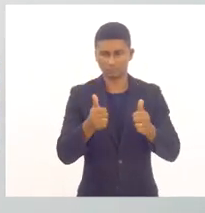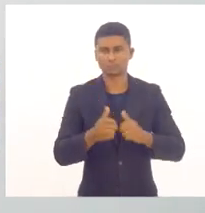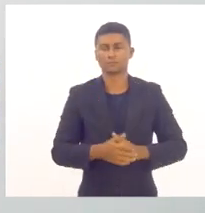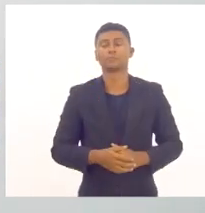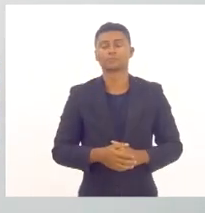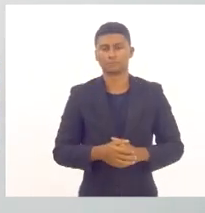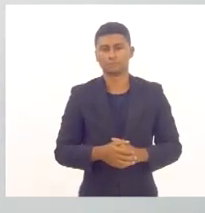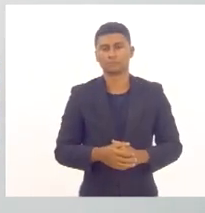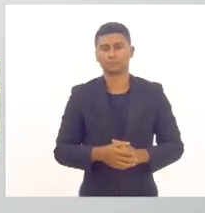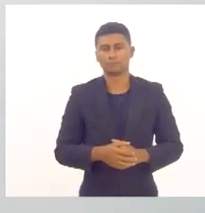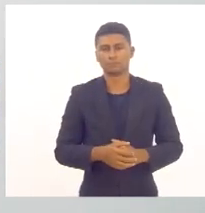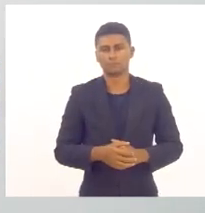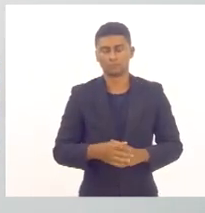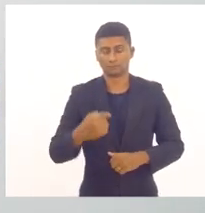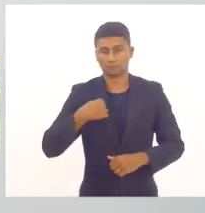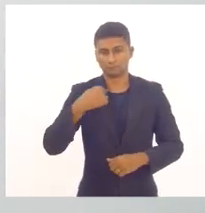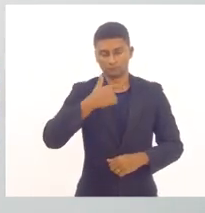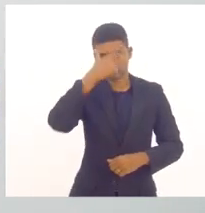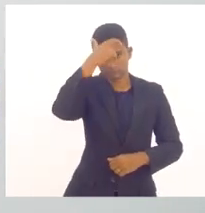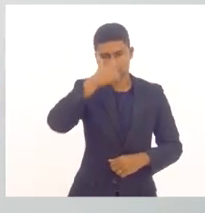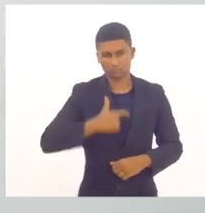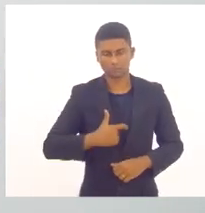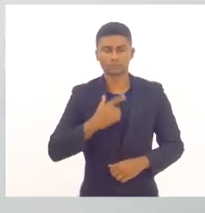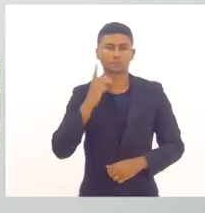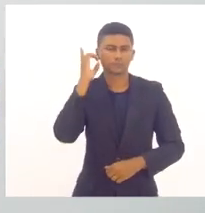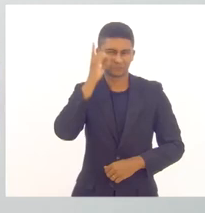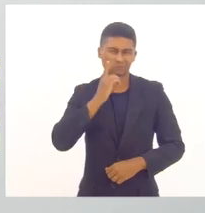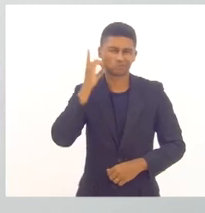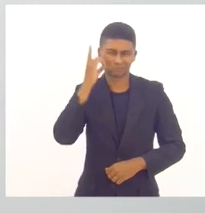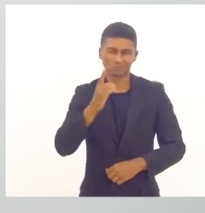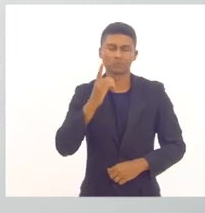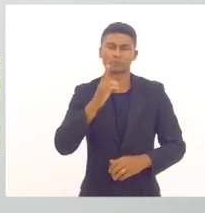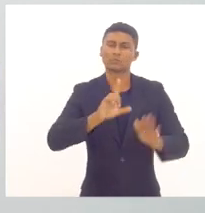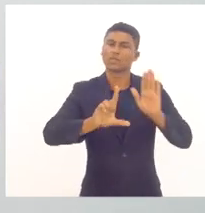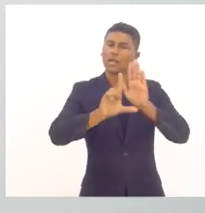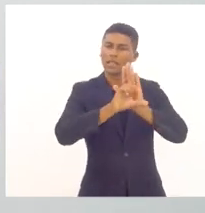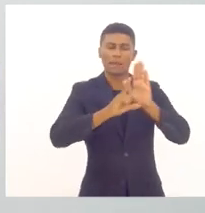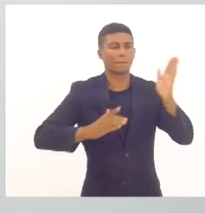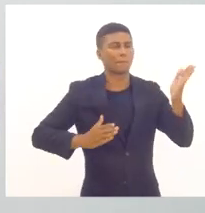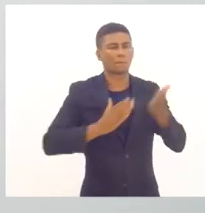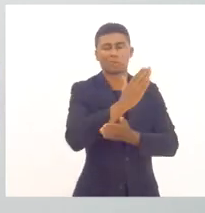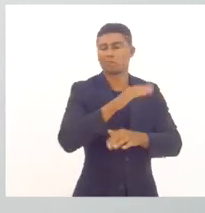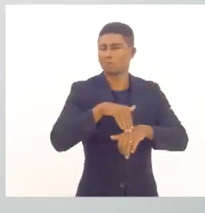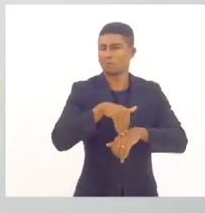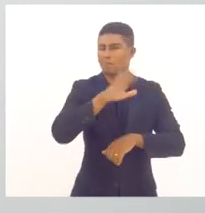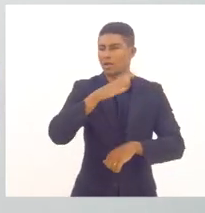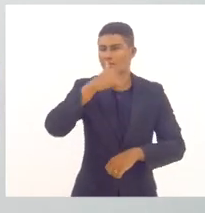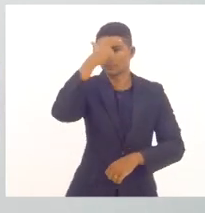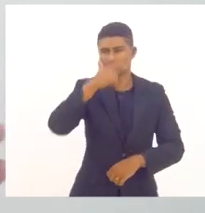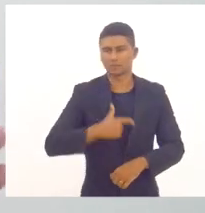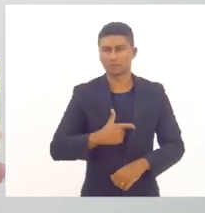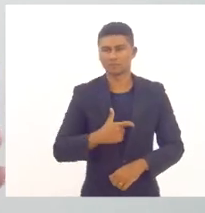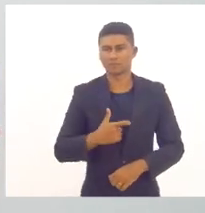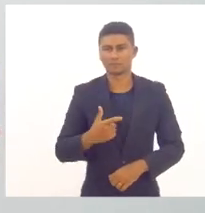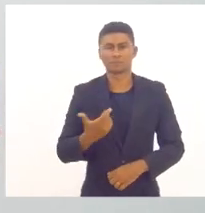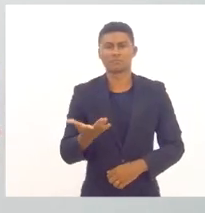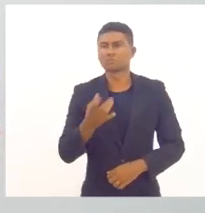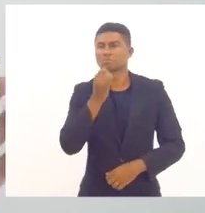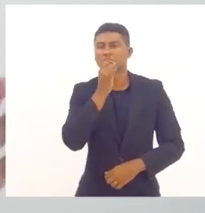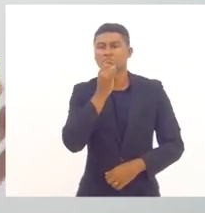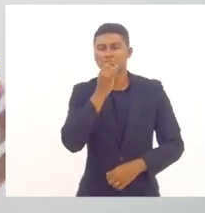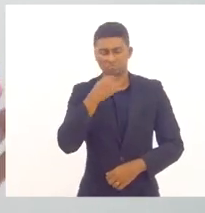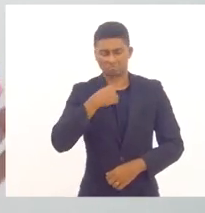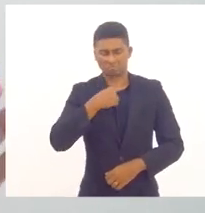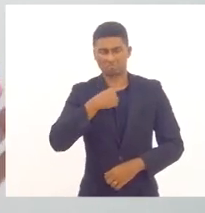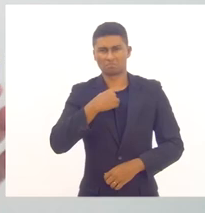Eu, que, como eu disse, sou deputado com mais leis aprovadas, vou logo dizendo, nenhuma para dar nome de rua nem para